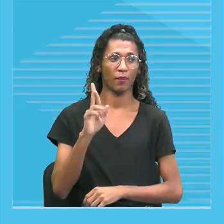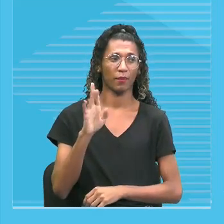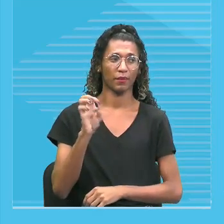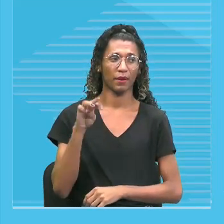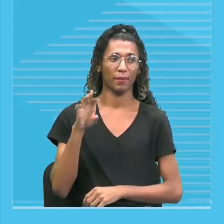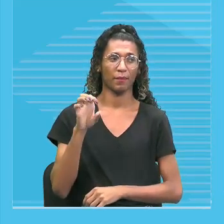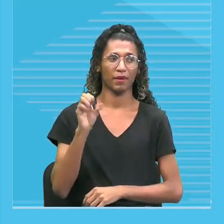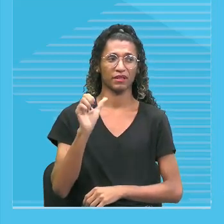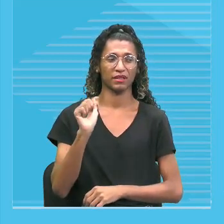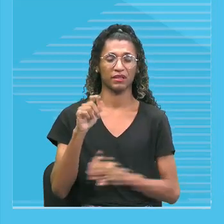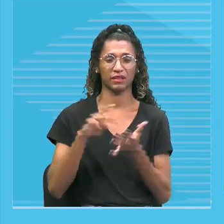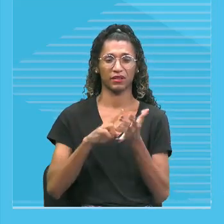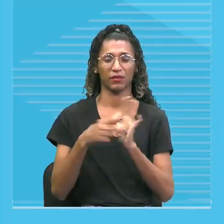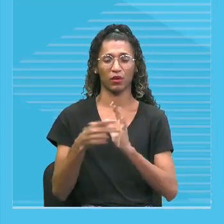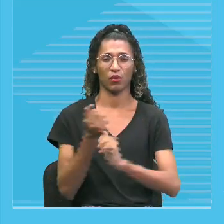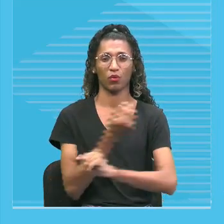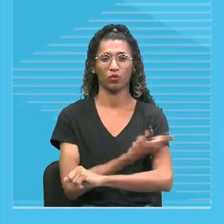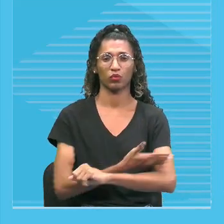de